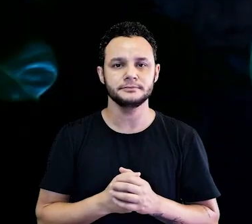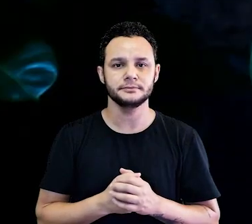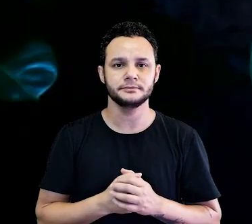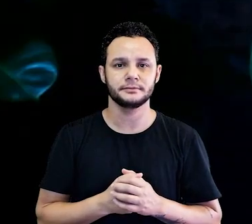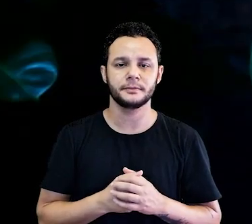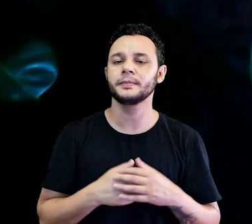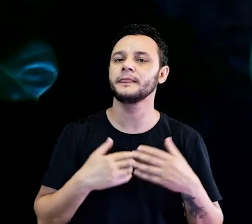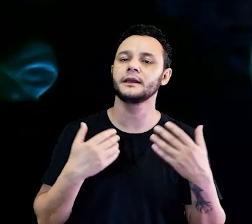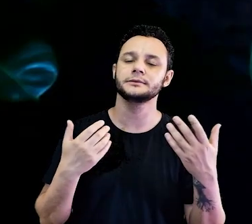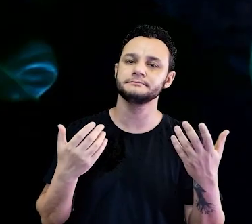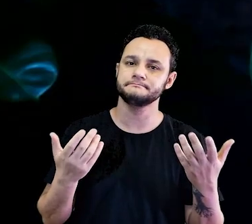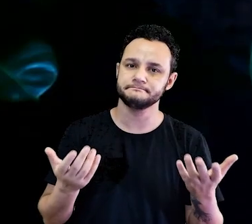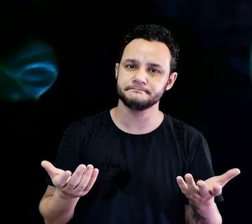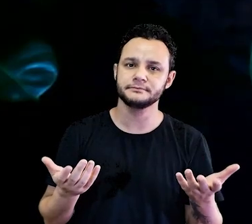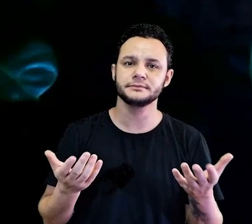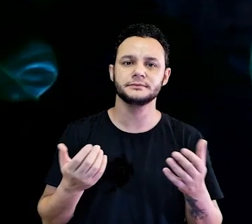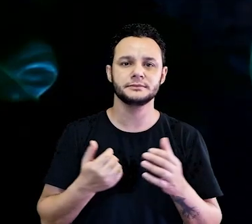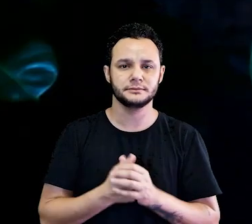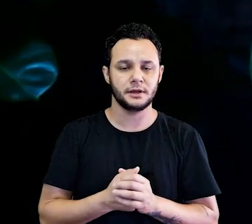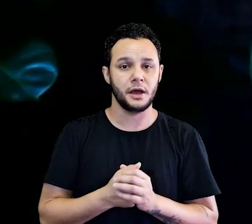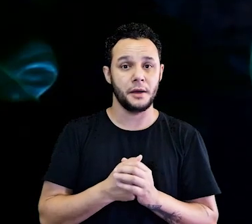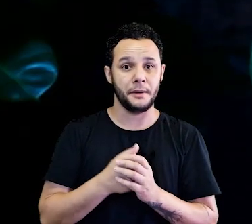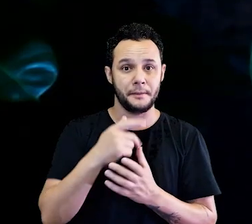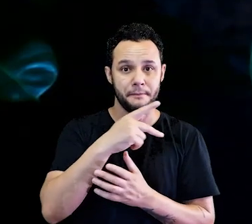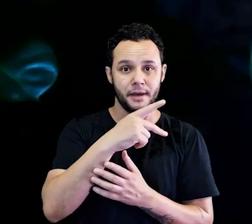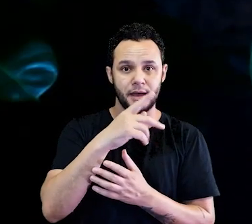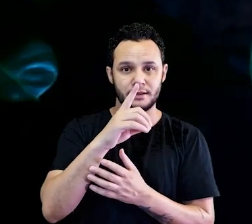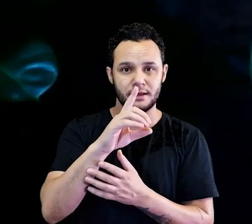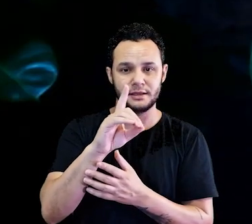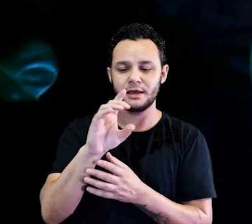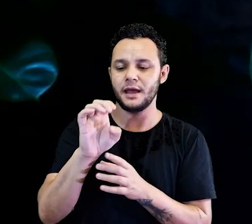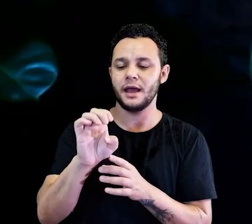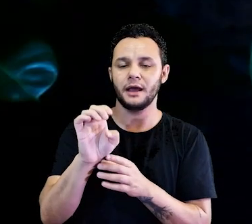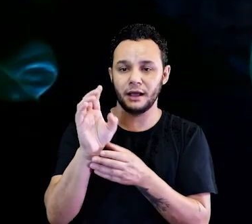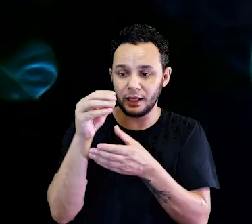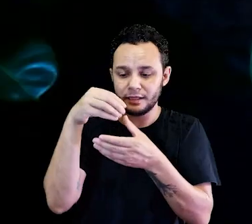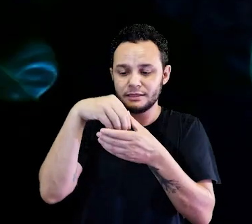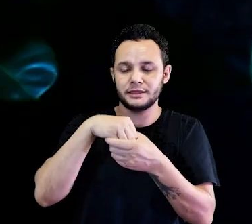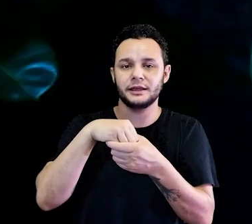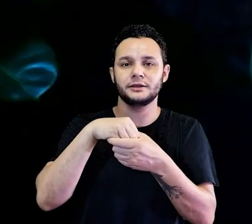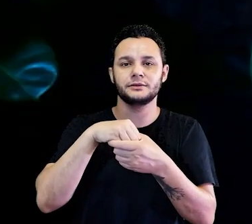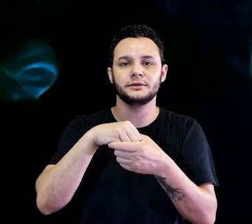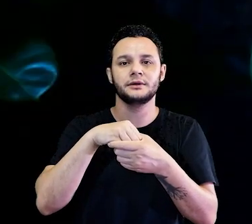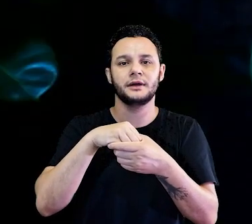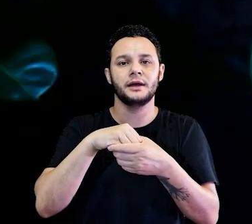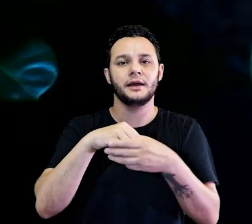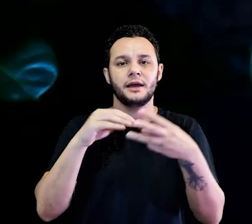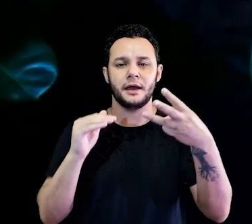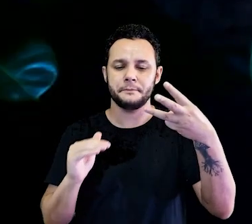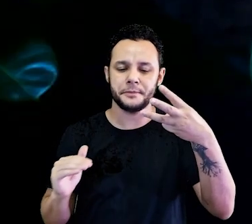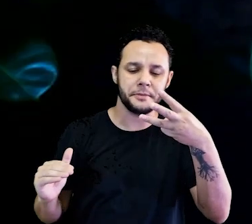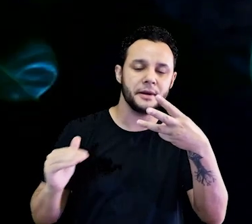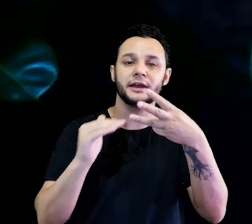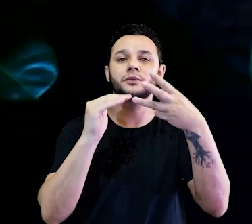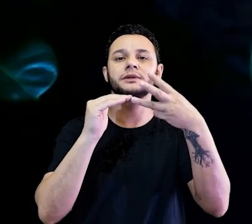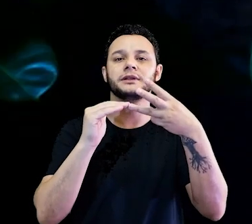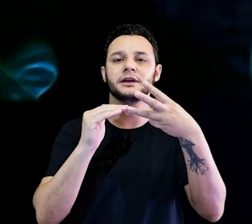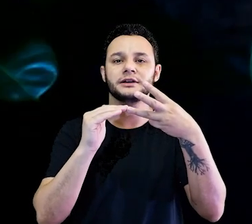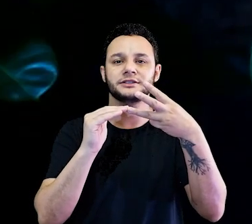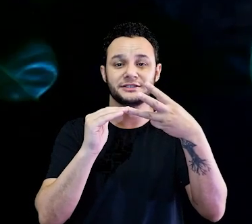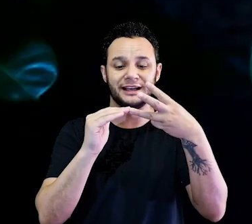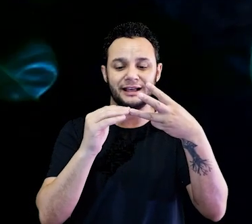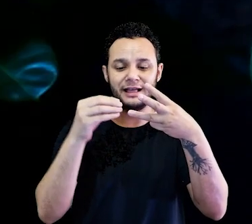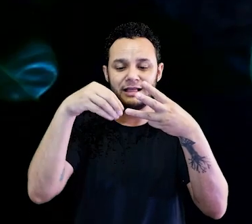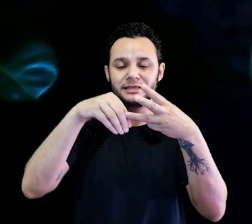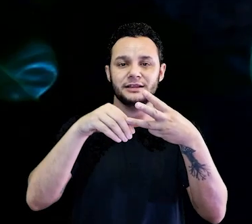também, tá? Bom, e aí, gente, o PDDE, dentro do PDDE Equidade, que